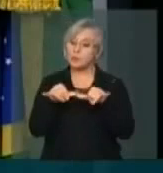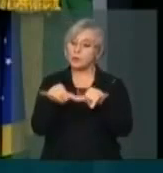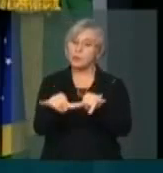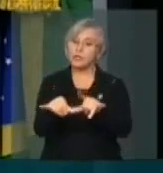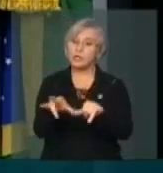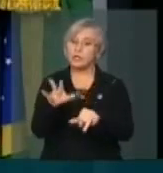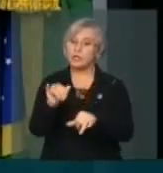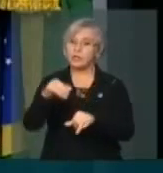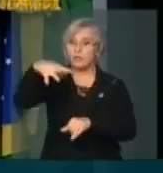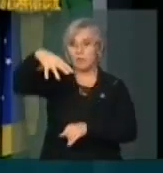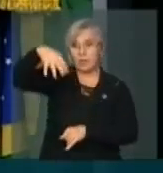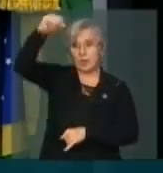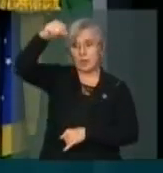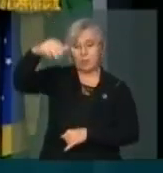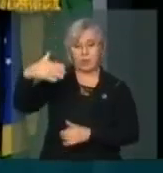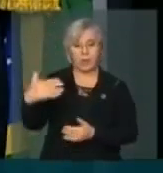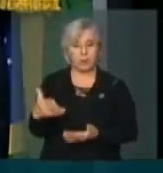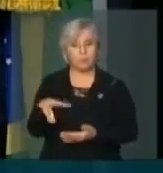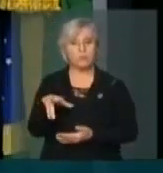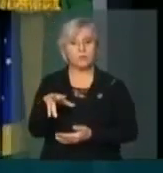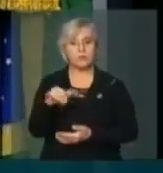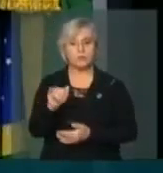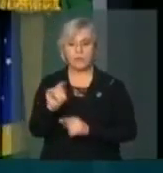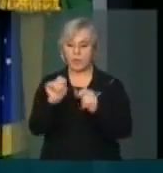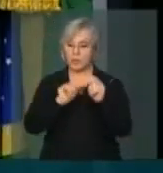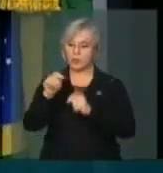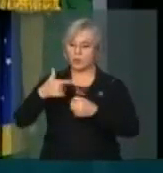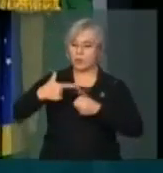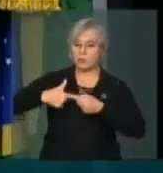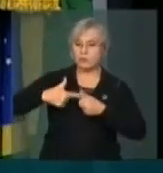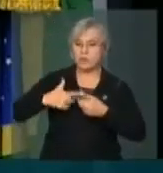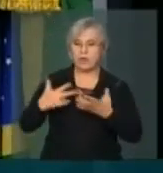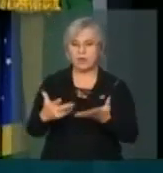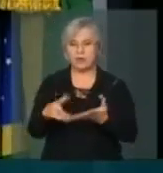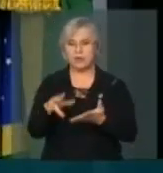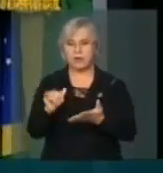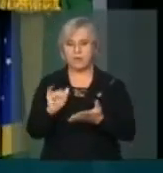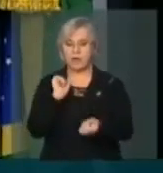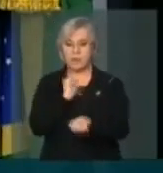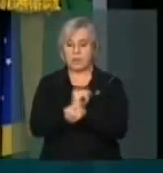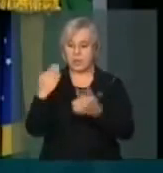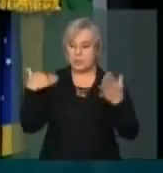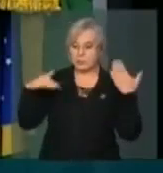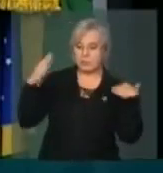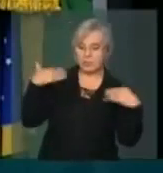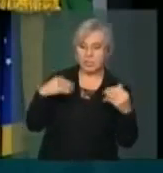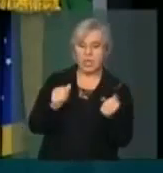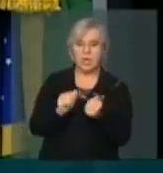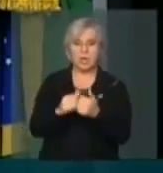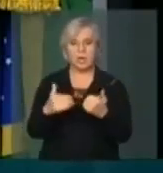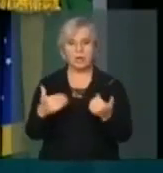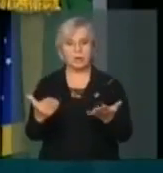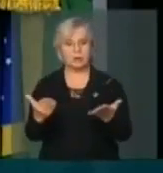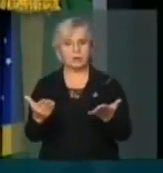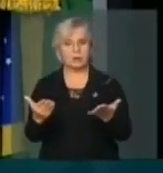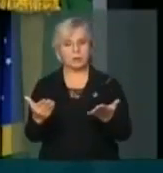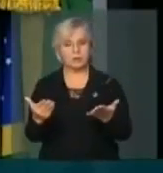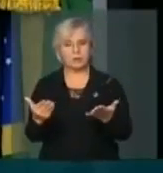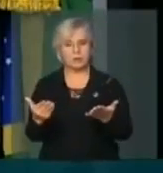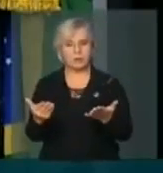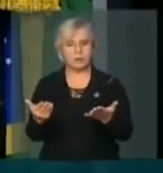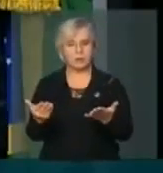vai apagar a luz, você vai tentar cortar no lazer da sua família e dos seus filhos